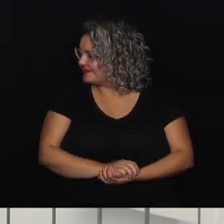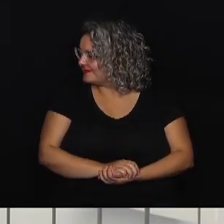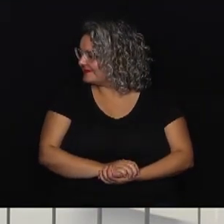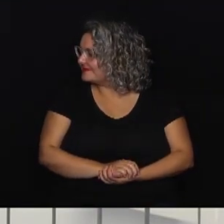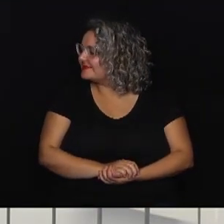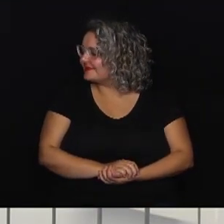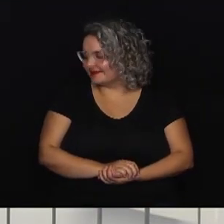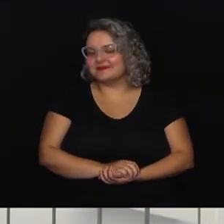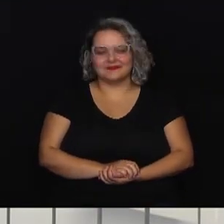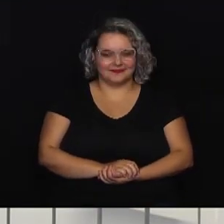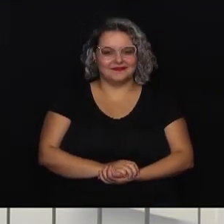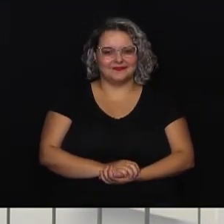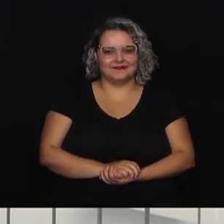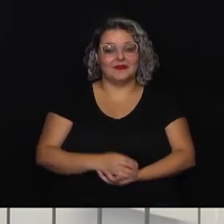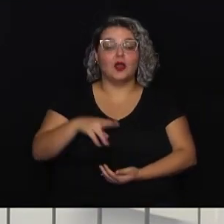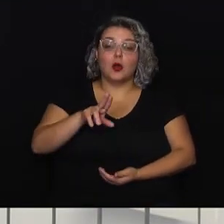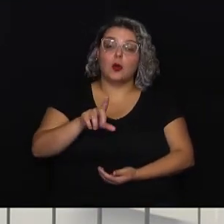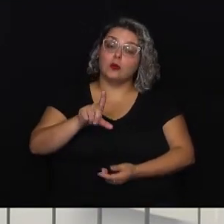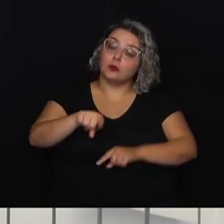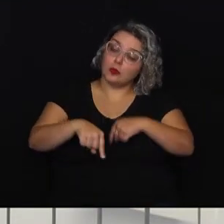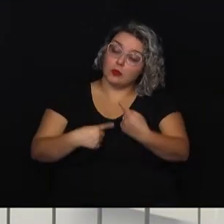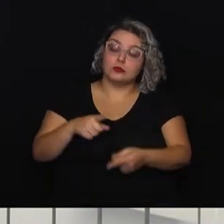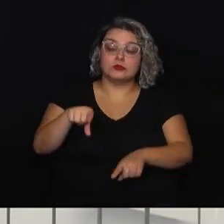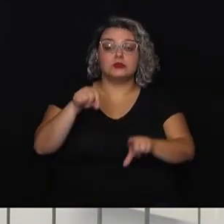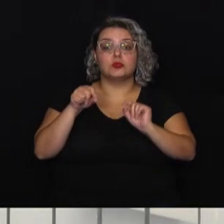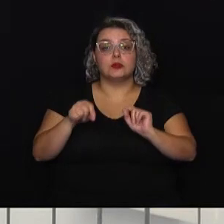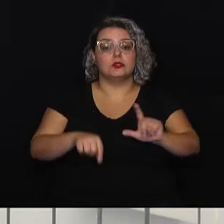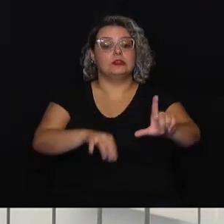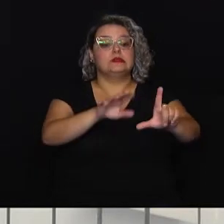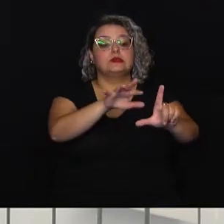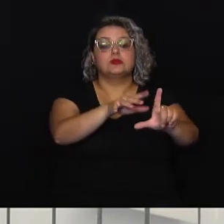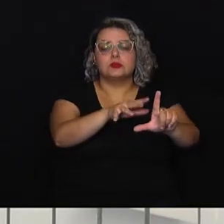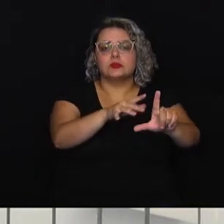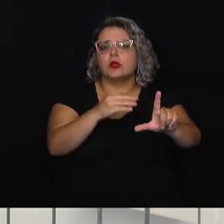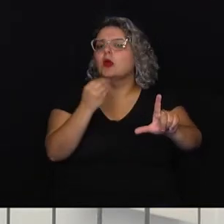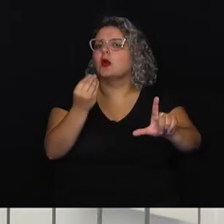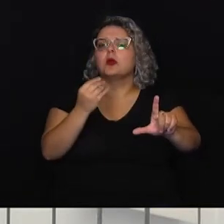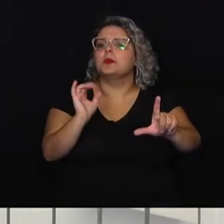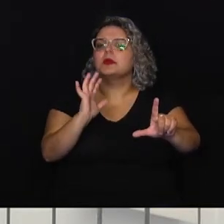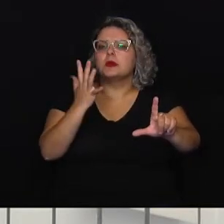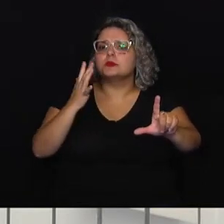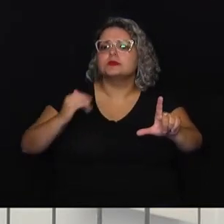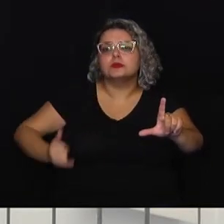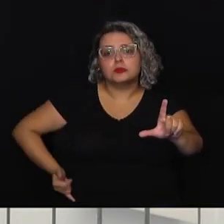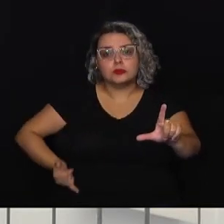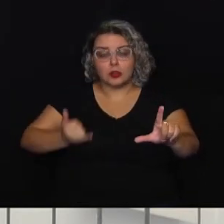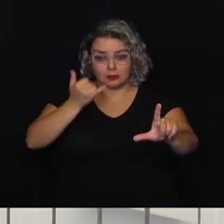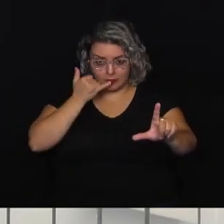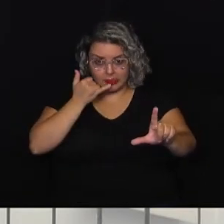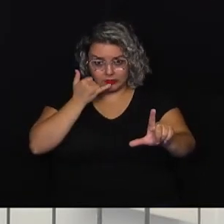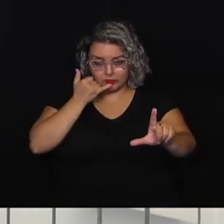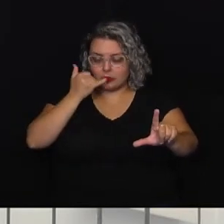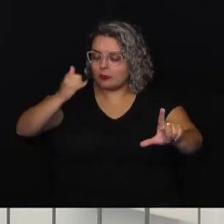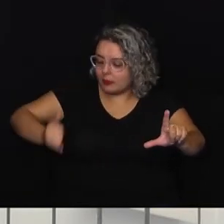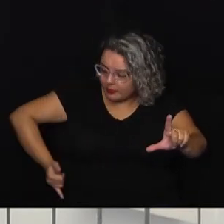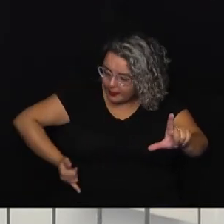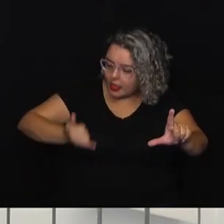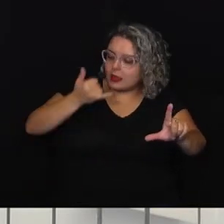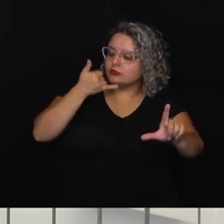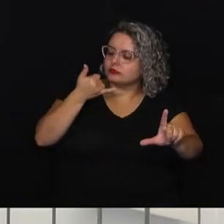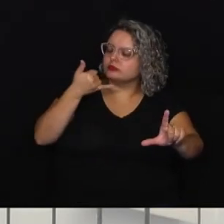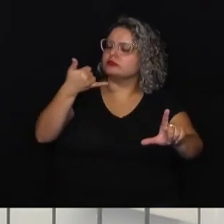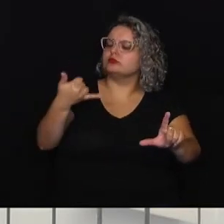978293776. Ou você tem uma outra opção, que é através do nosso QR Code. Como é que ele funciona? Está com o seu celular aí perto? Pegue o